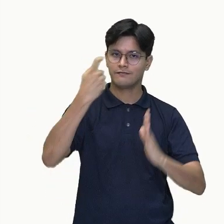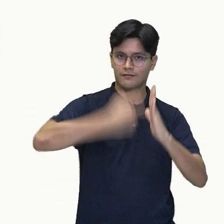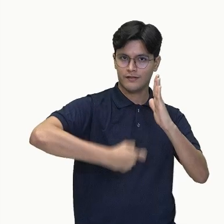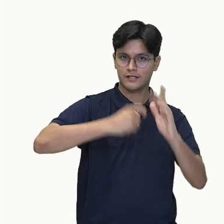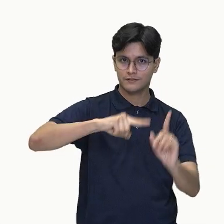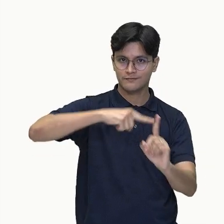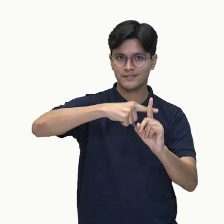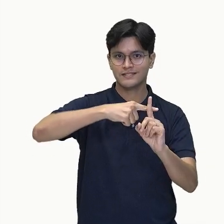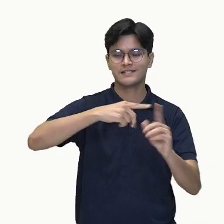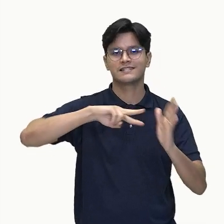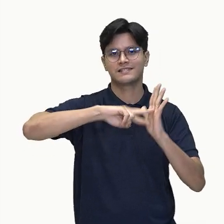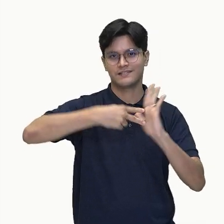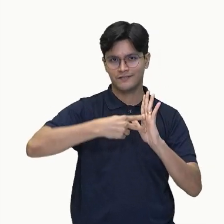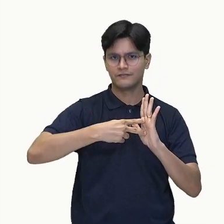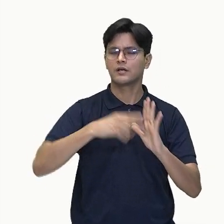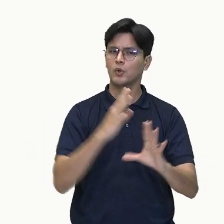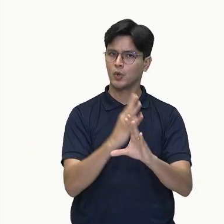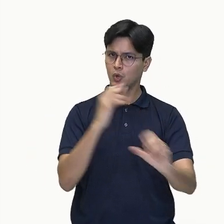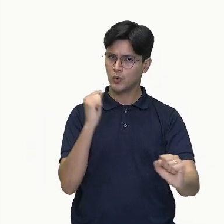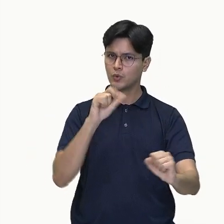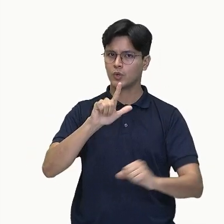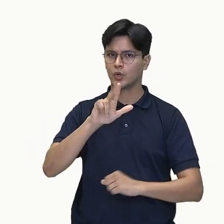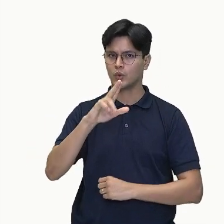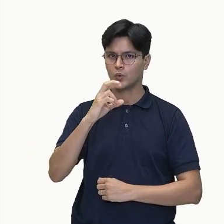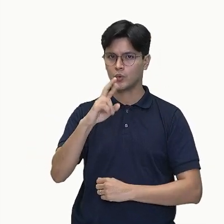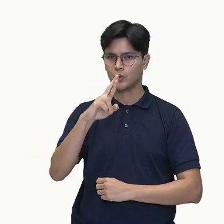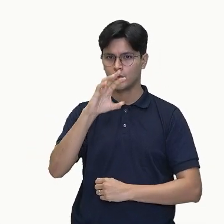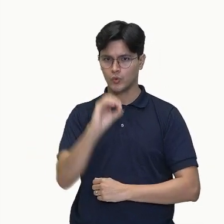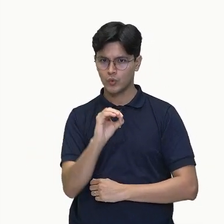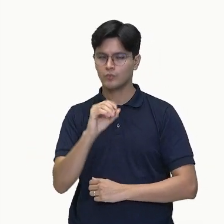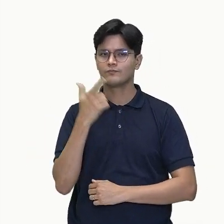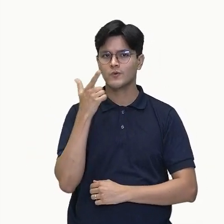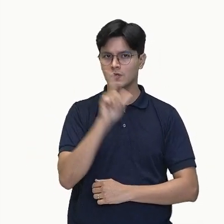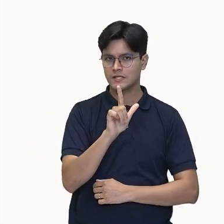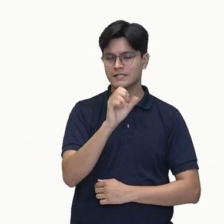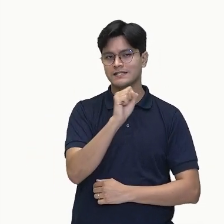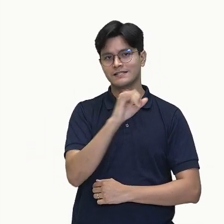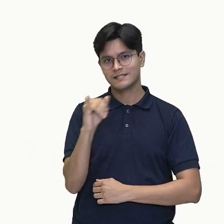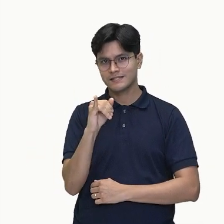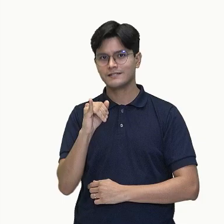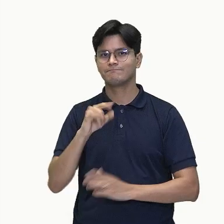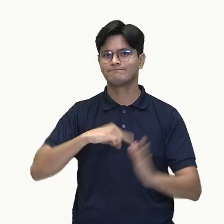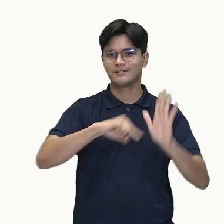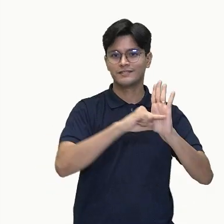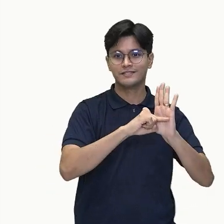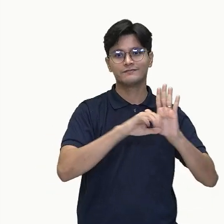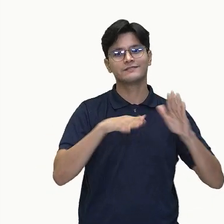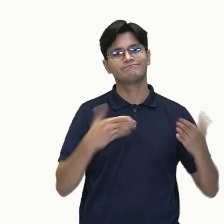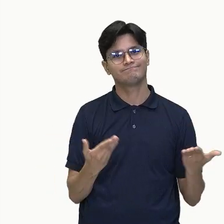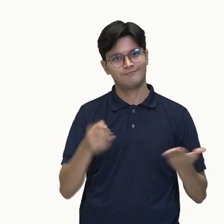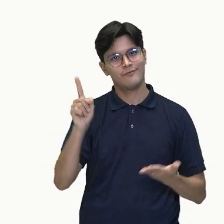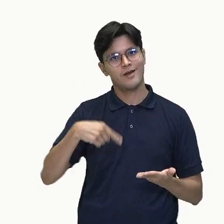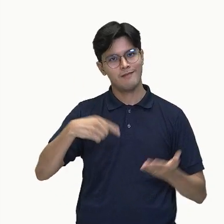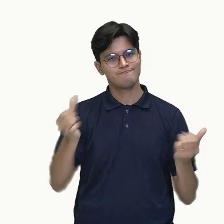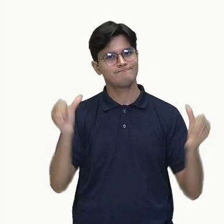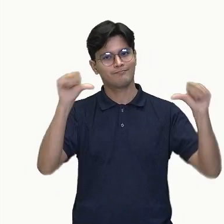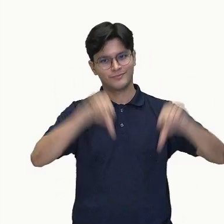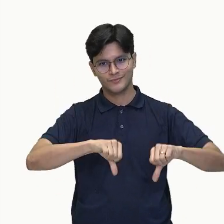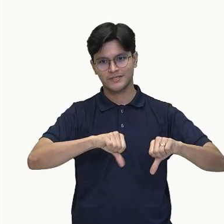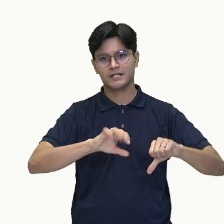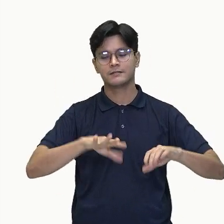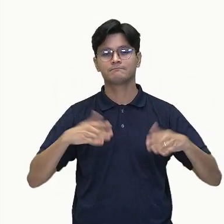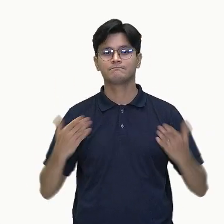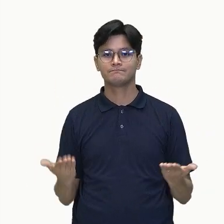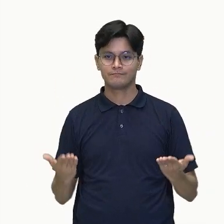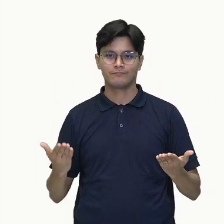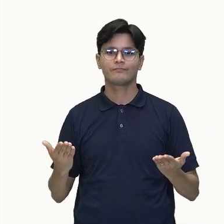lucro. Se for negativa, que houve prejuízo. Então a gente sabe, quem já teve contato aí,